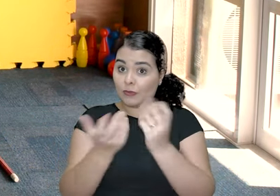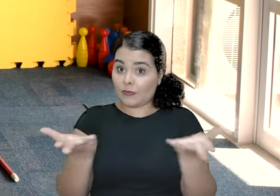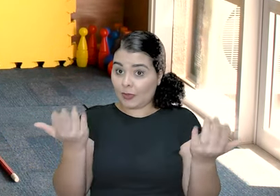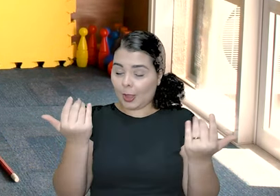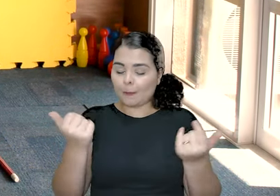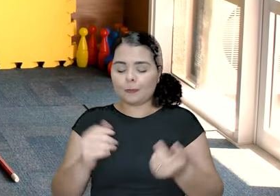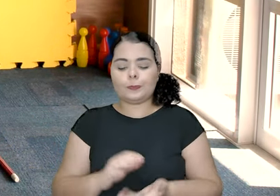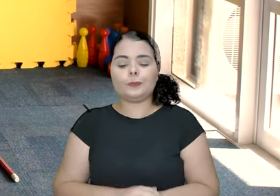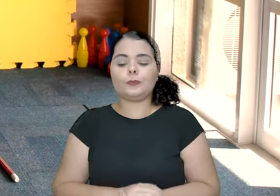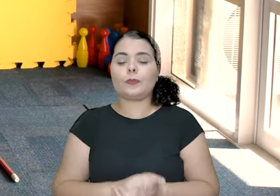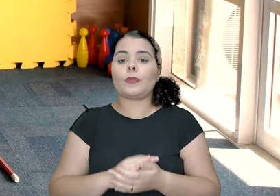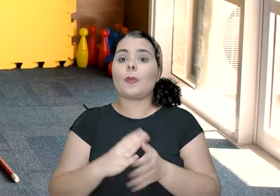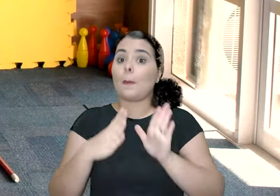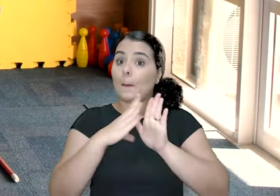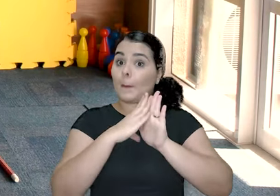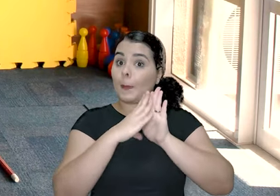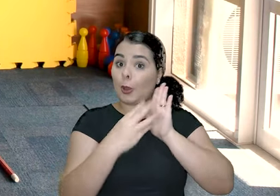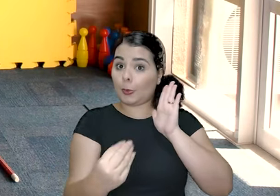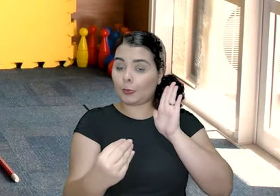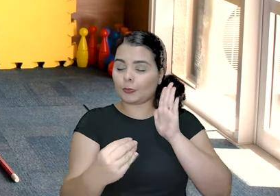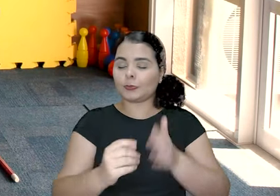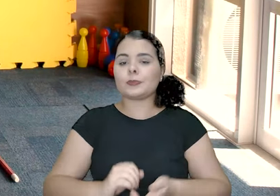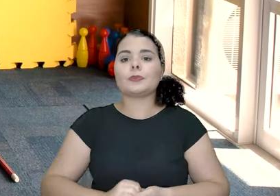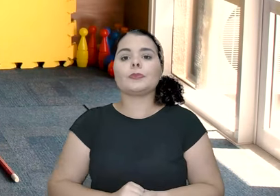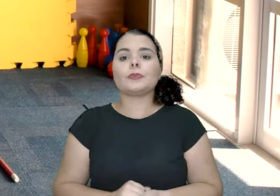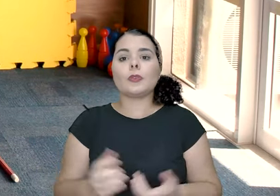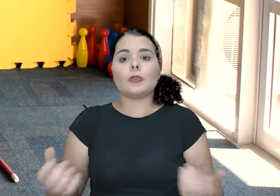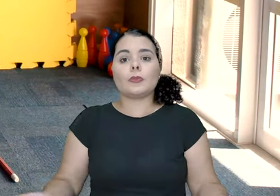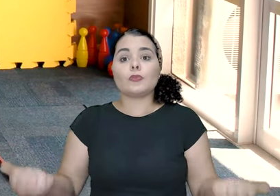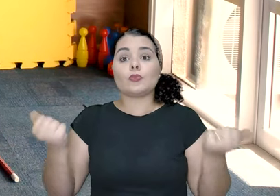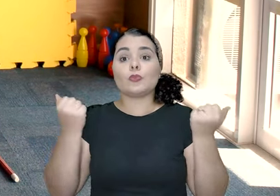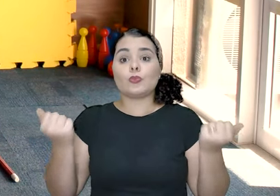tá? Um, solta o ar,